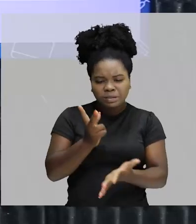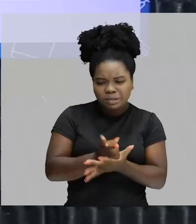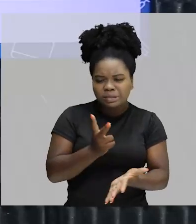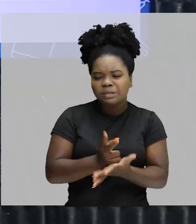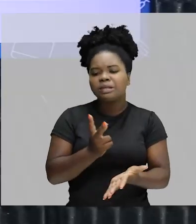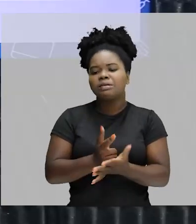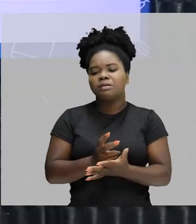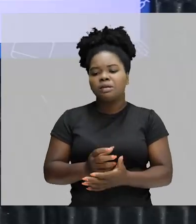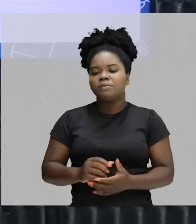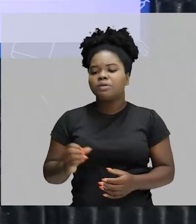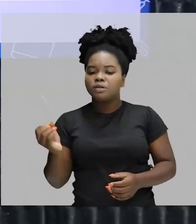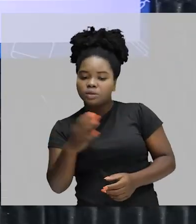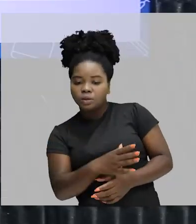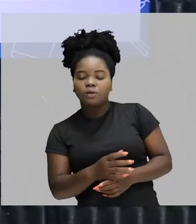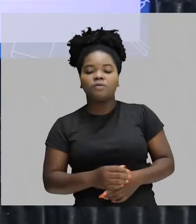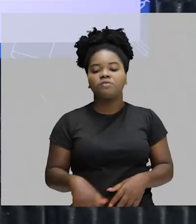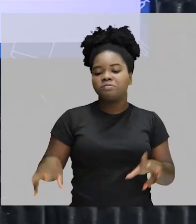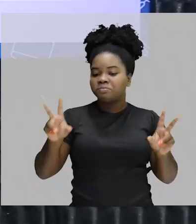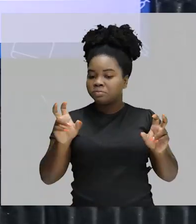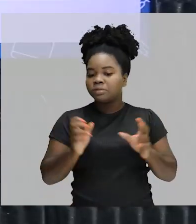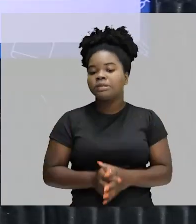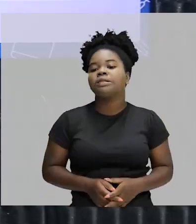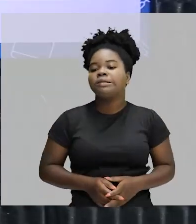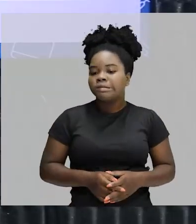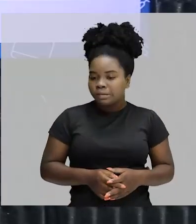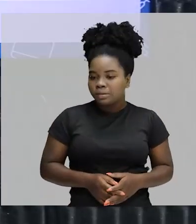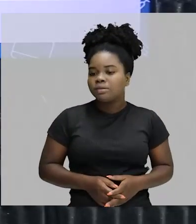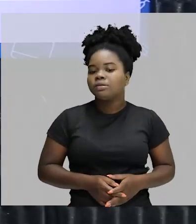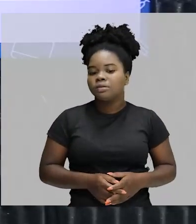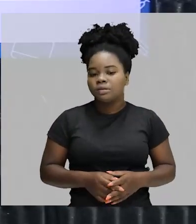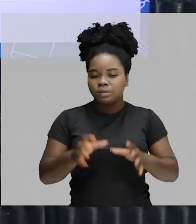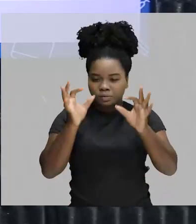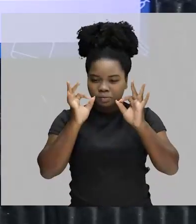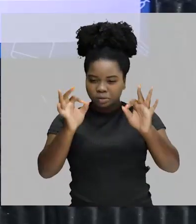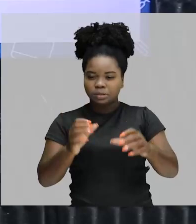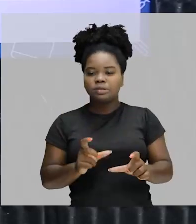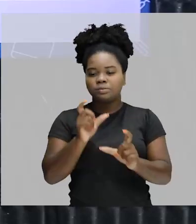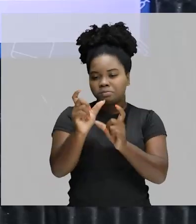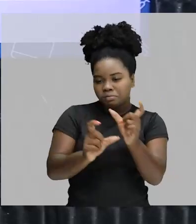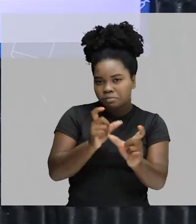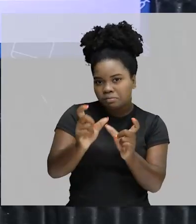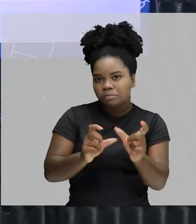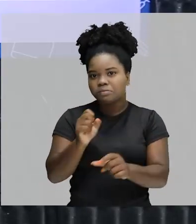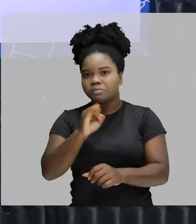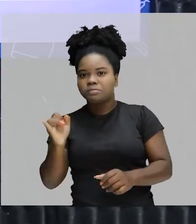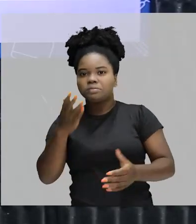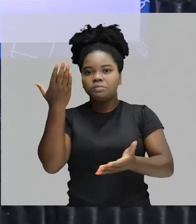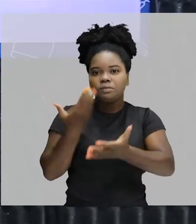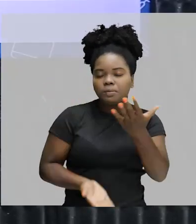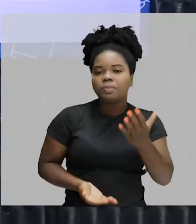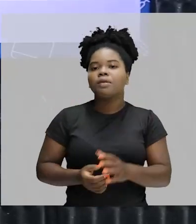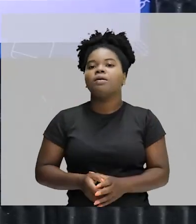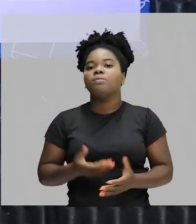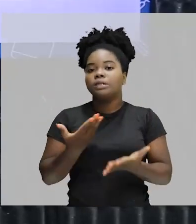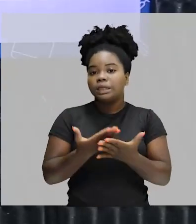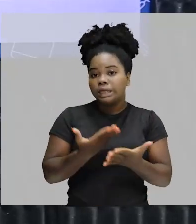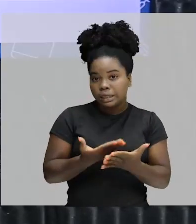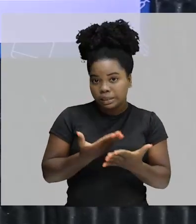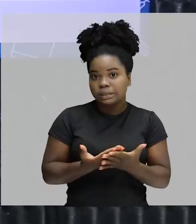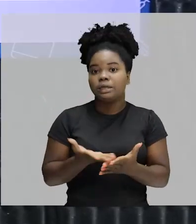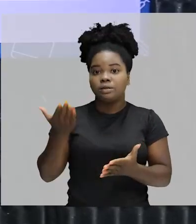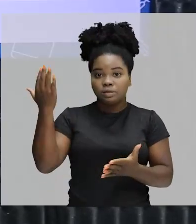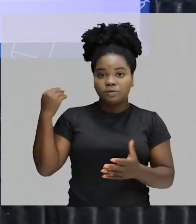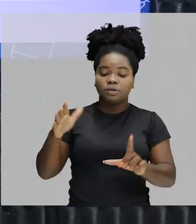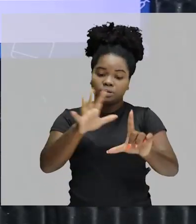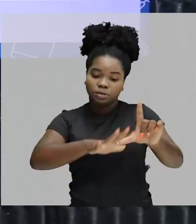surgindo novas expressões. Então, fique bem ligados nessa questão da morfologia. Se você perdeu as aulas anteriores, vai lá na plataforma